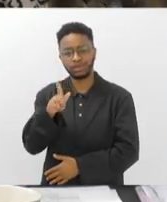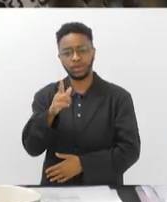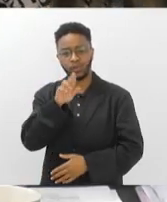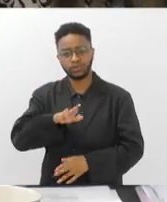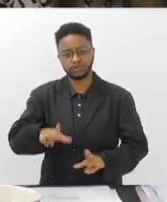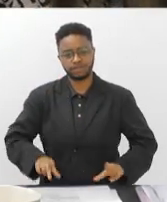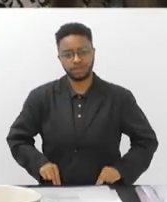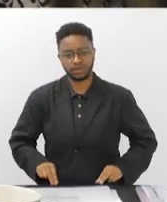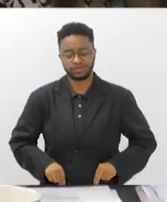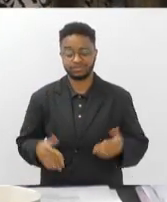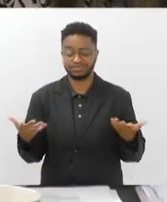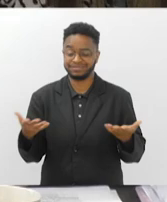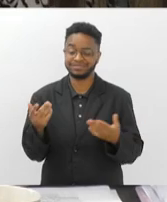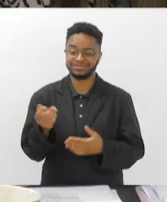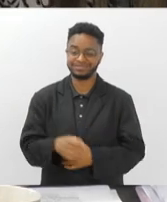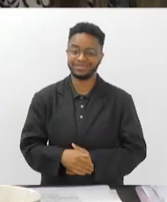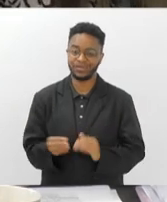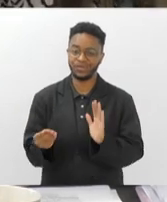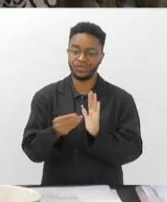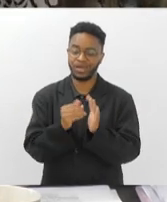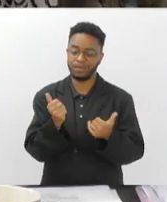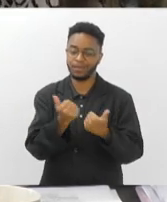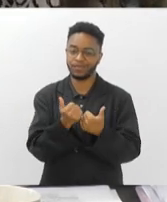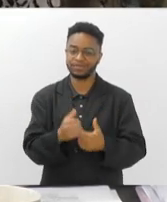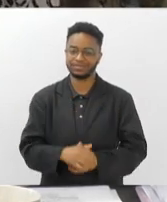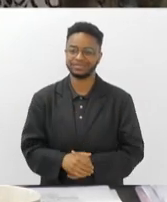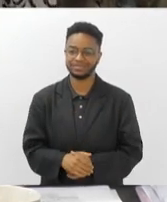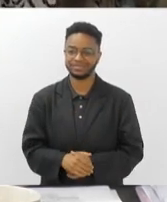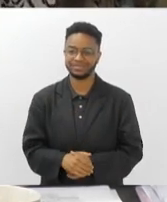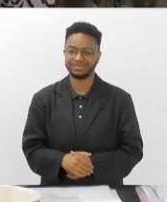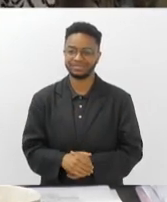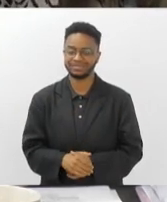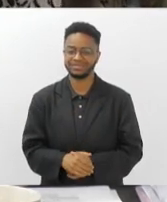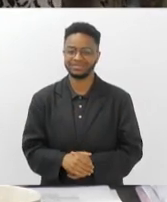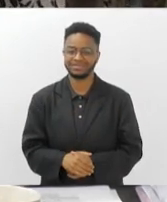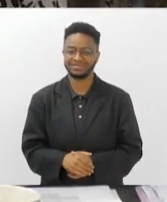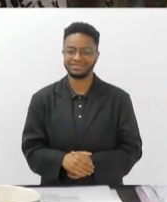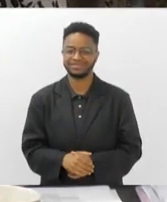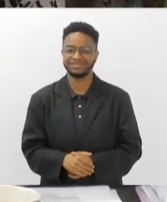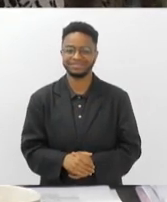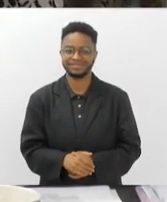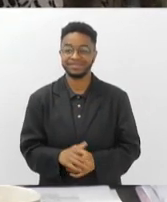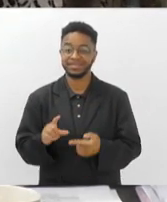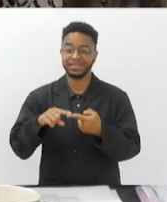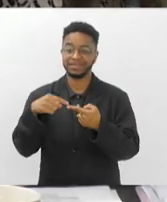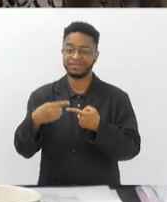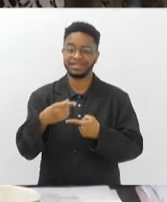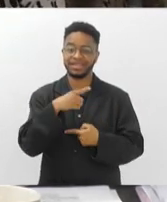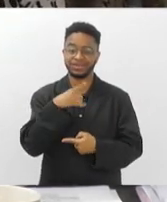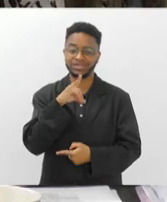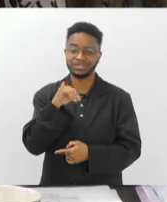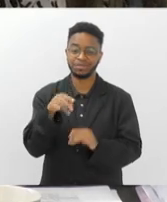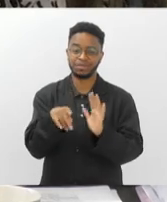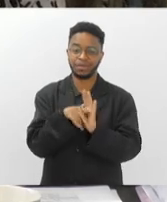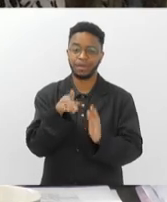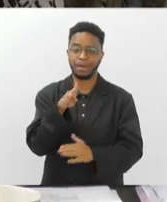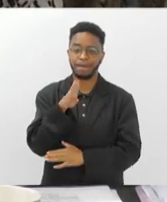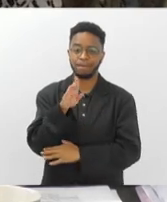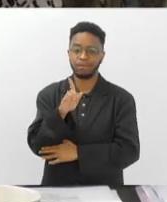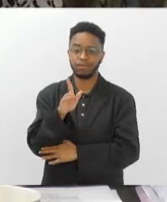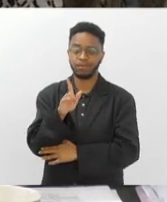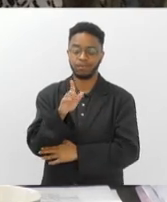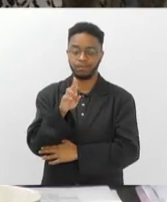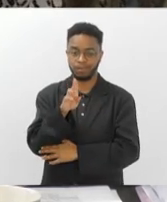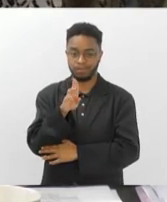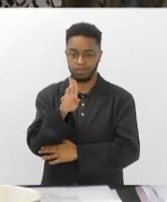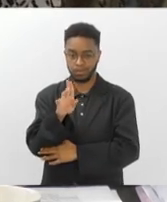Ah, é o mundo da avó. O mundo é um negócio. Daqui a pouco vai ter o dia do bulldog. Esse dia